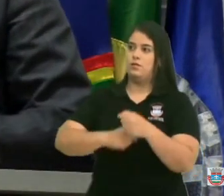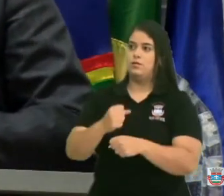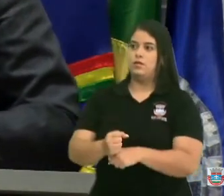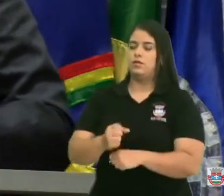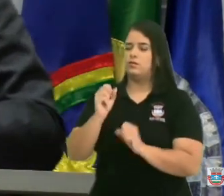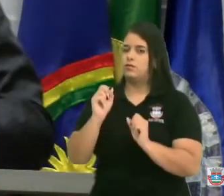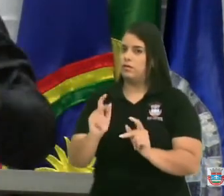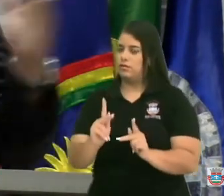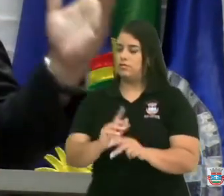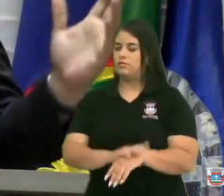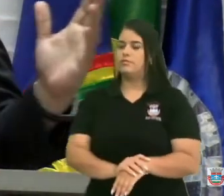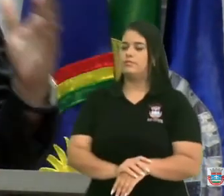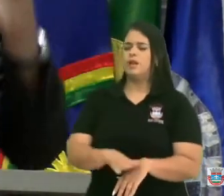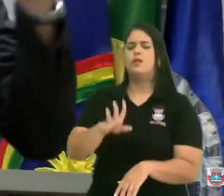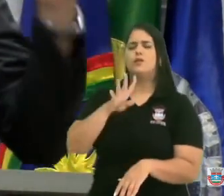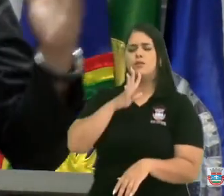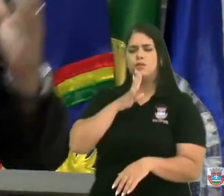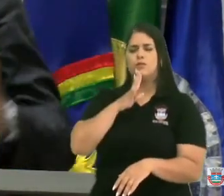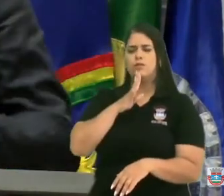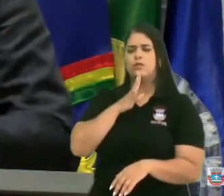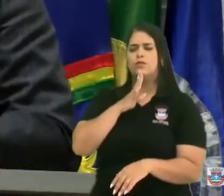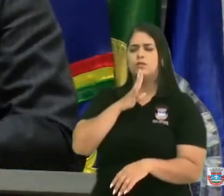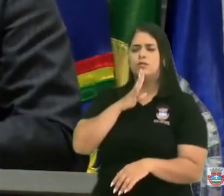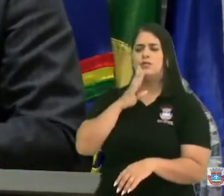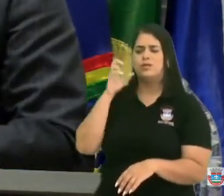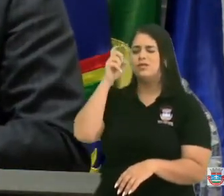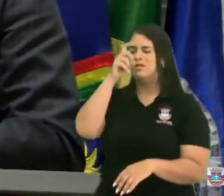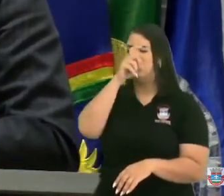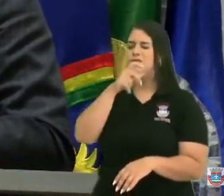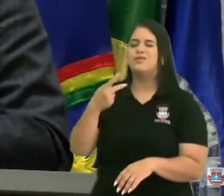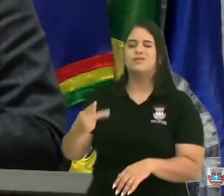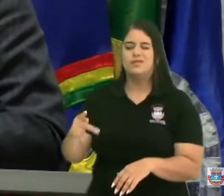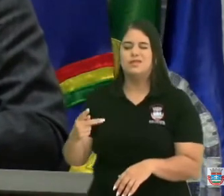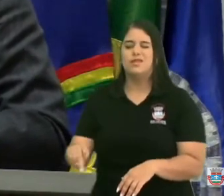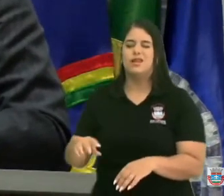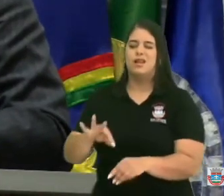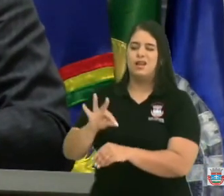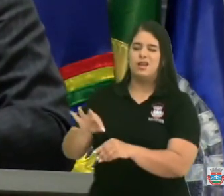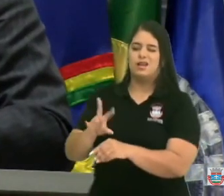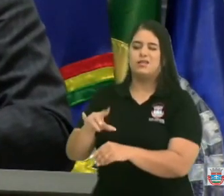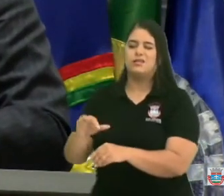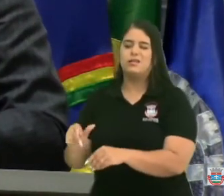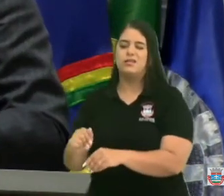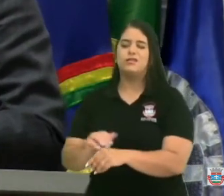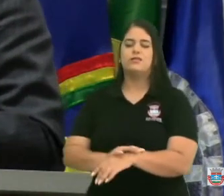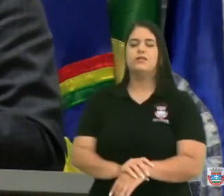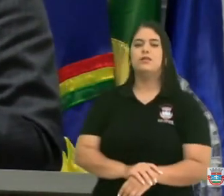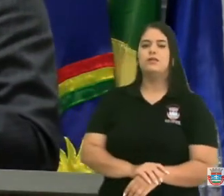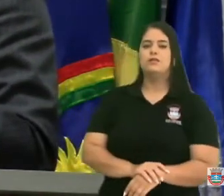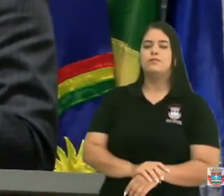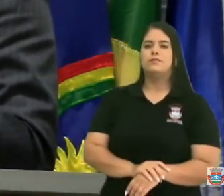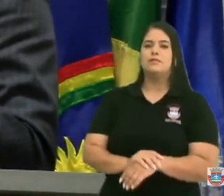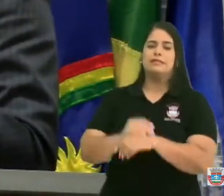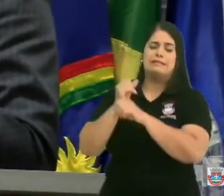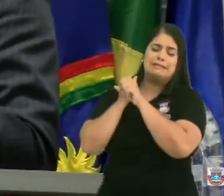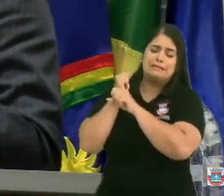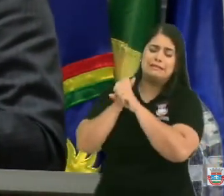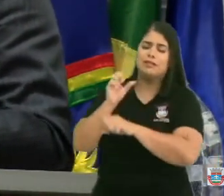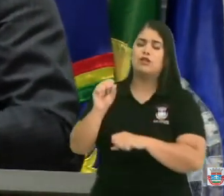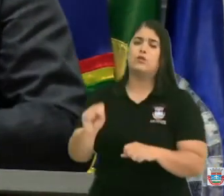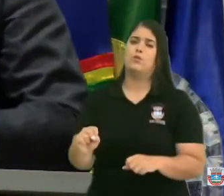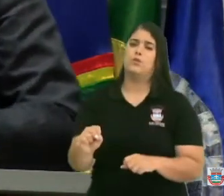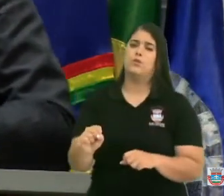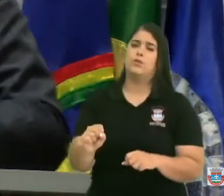certo? Eu conheço os desafios da Vila do Espírito Santo. Se passou 8 anos do